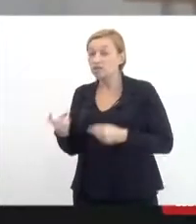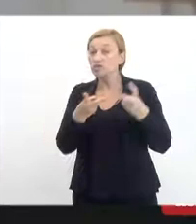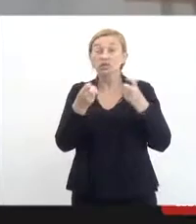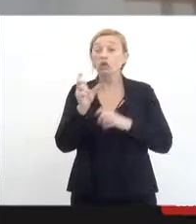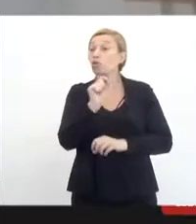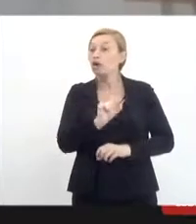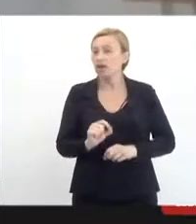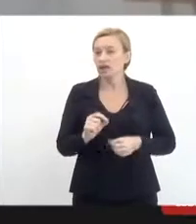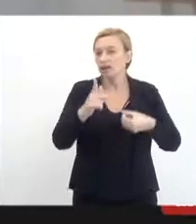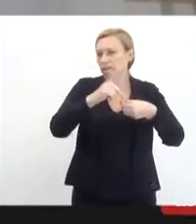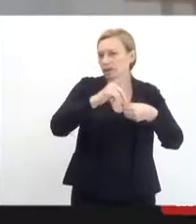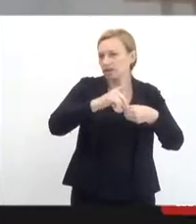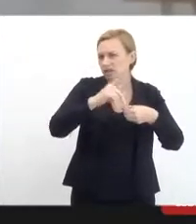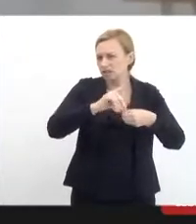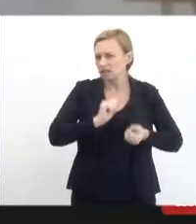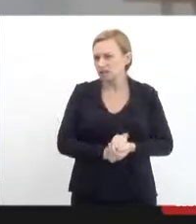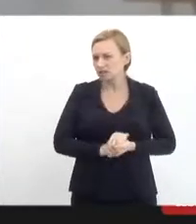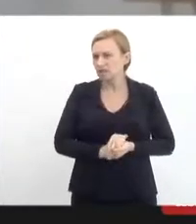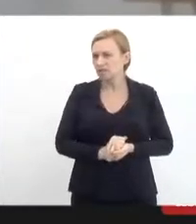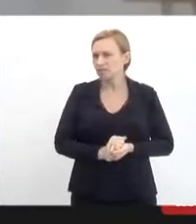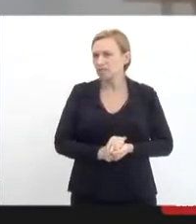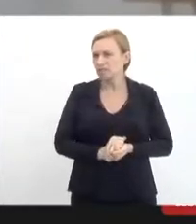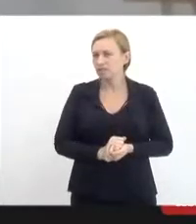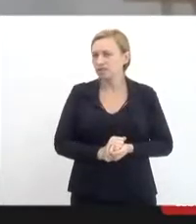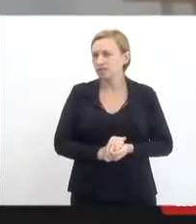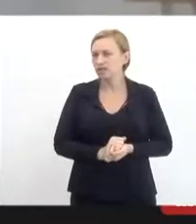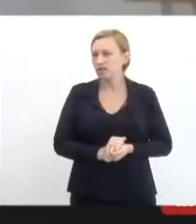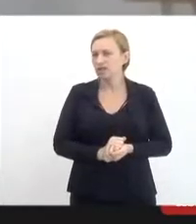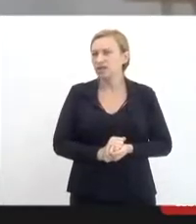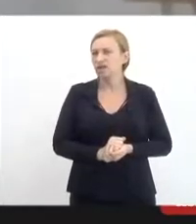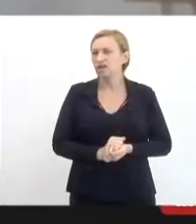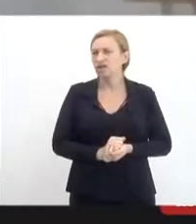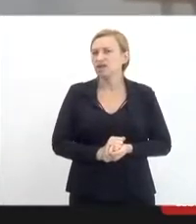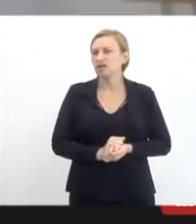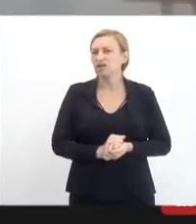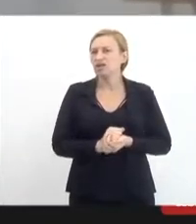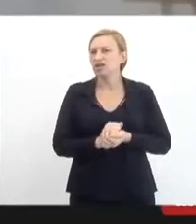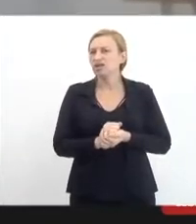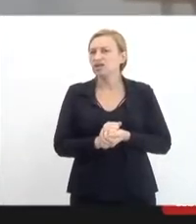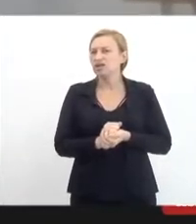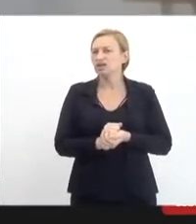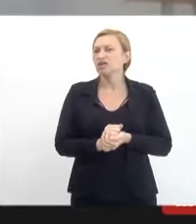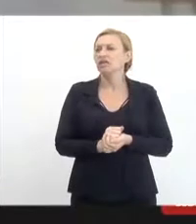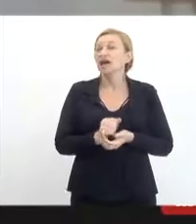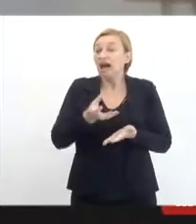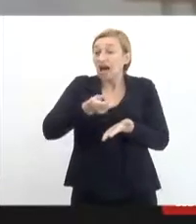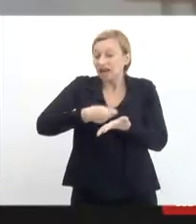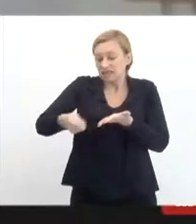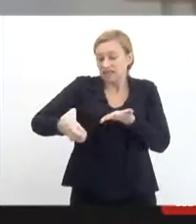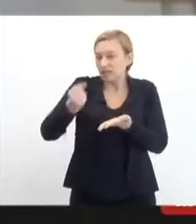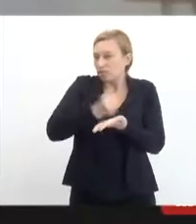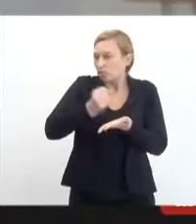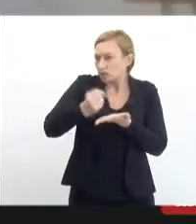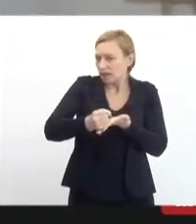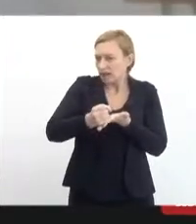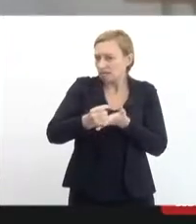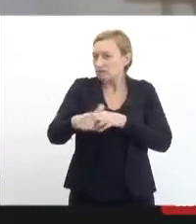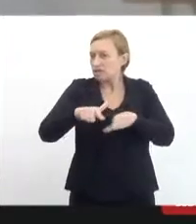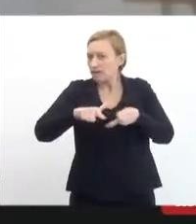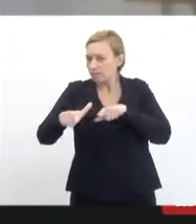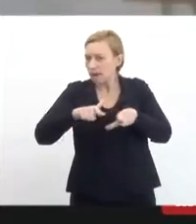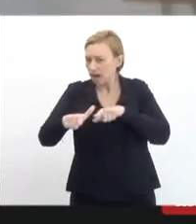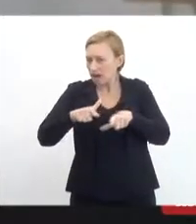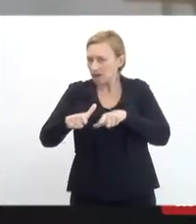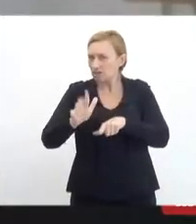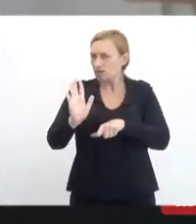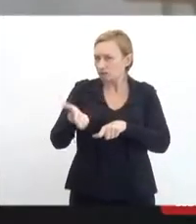a Petrobras, ao terceirizar algumas de suas atividades, assinava contratos de prestação de serviço, né, como foi